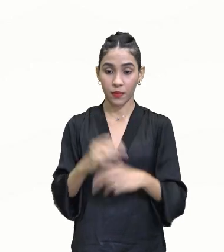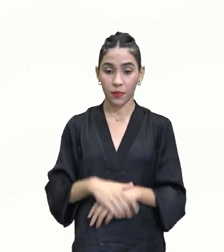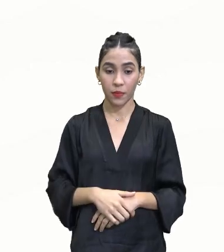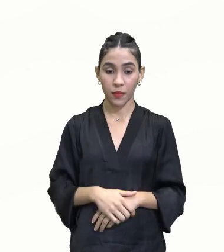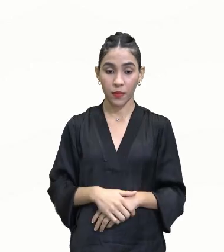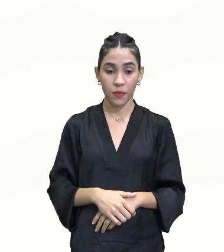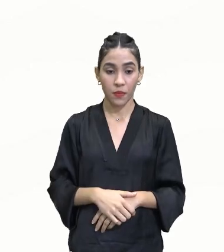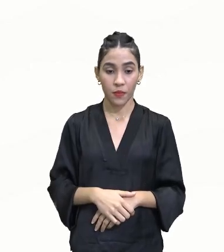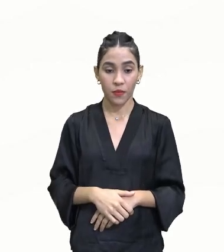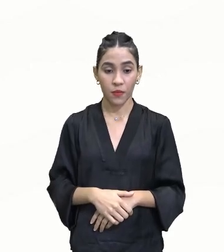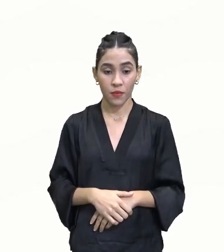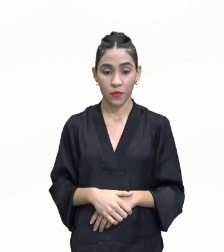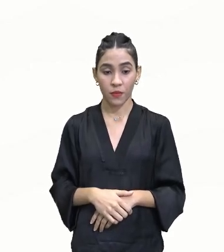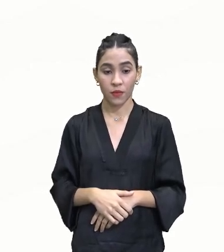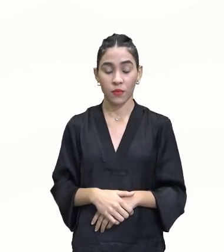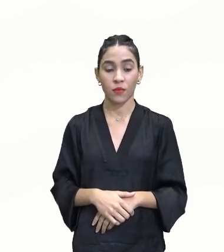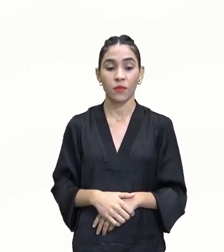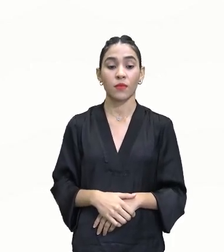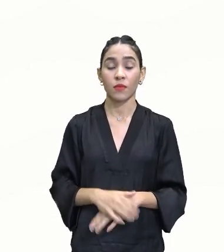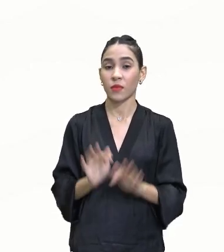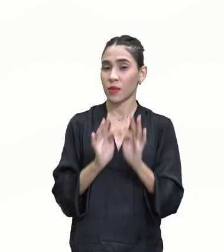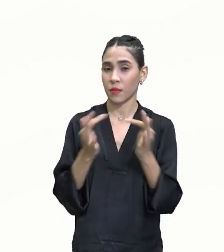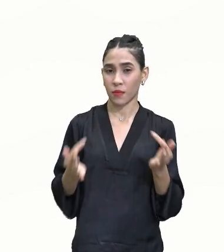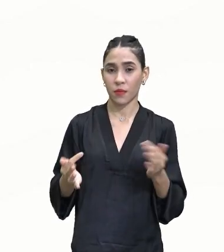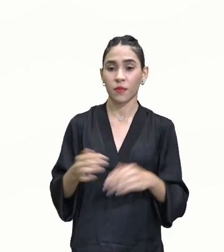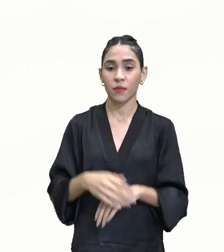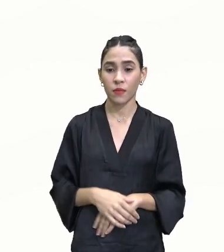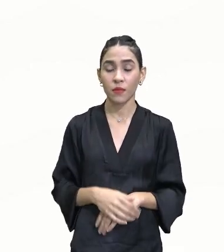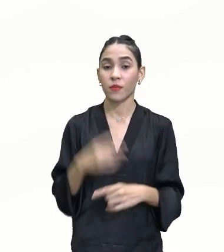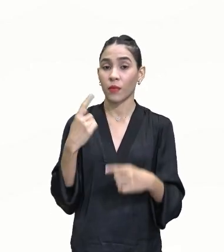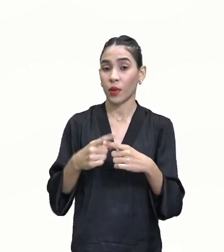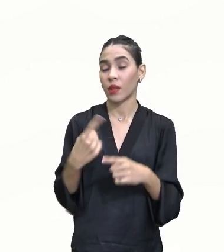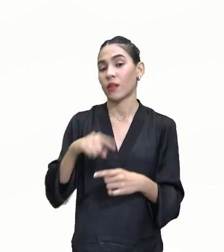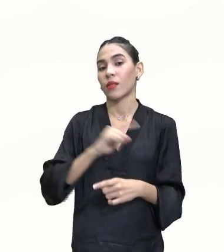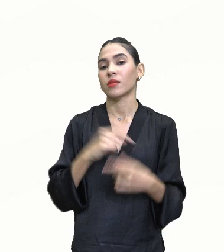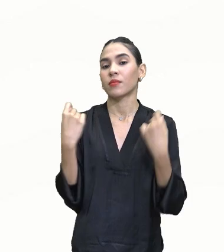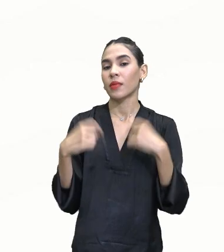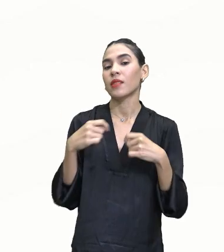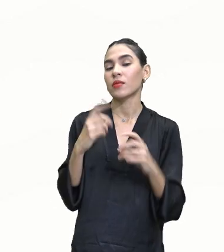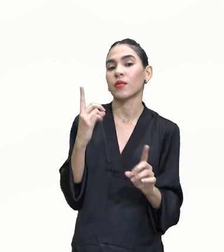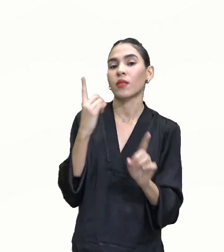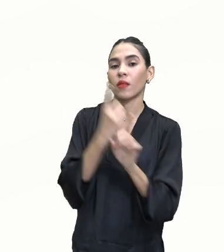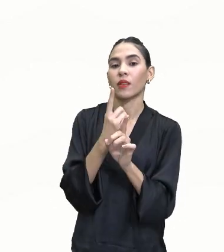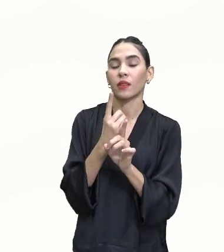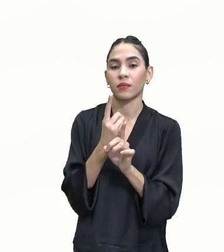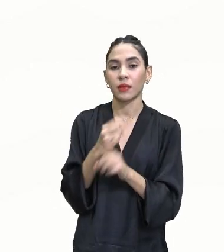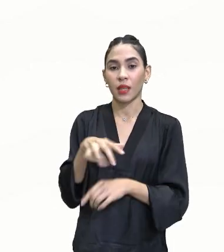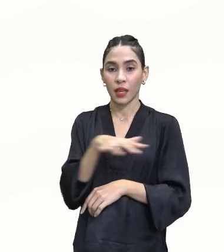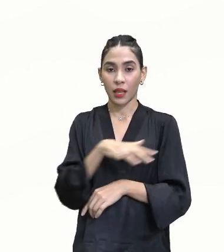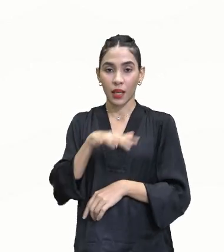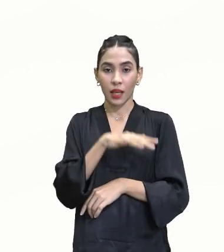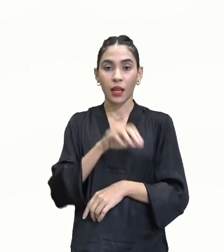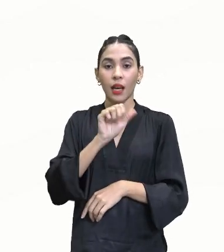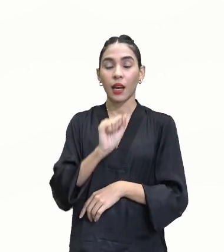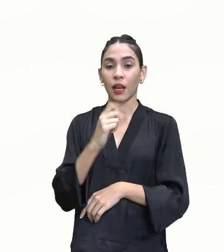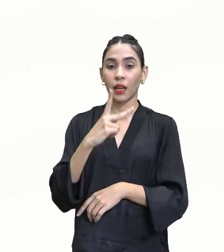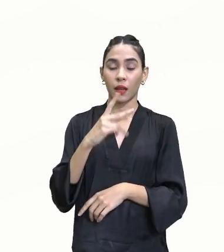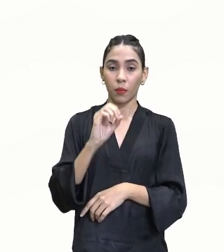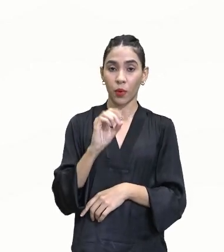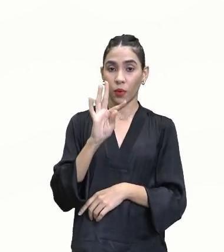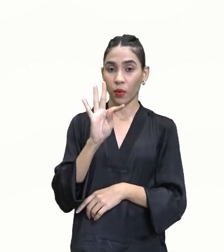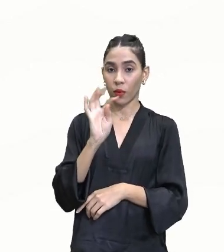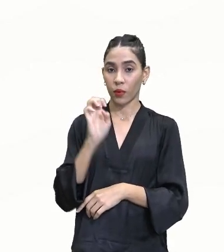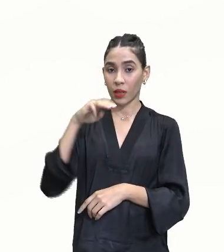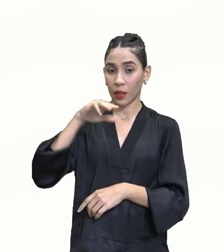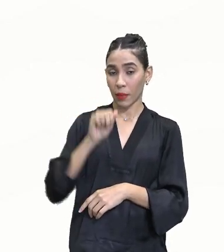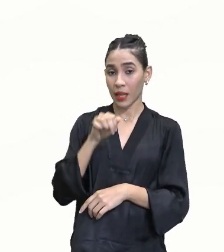dimensões, tá certo? Mais simples, né? Mas é porque a gente precisou encontrar na área o apótema, tá? Quando